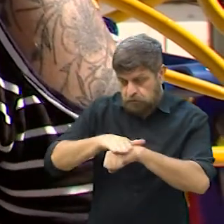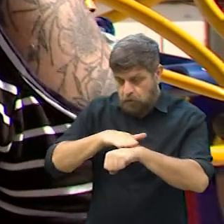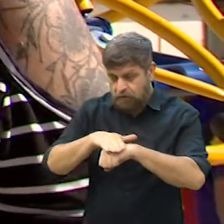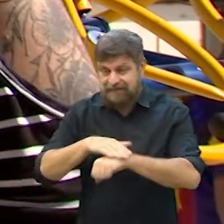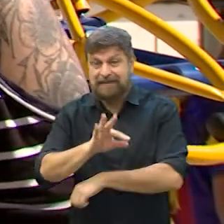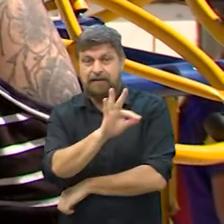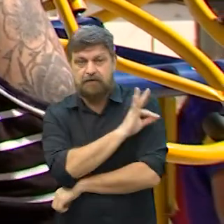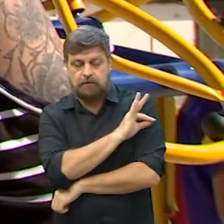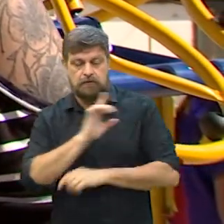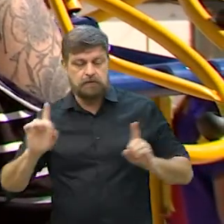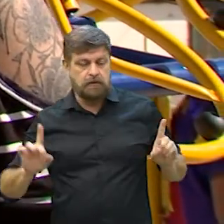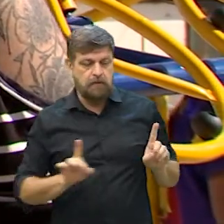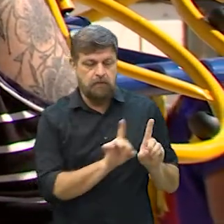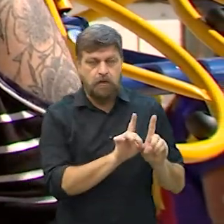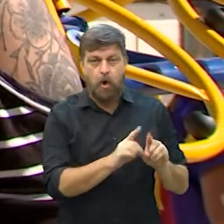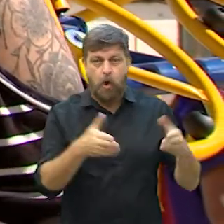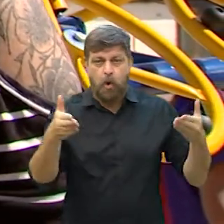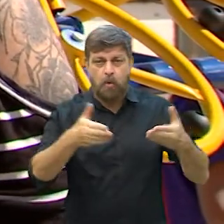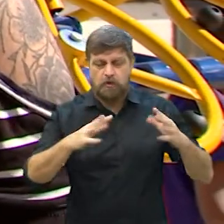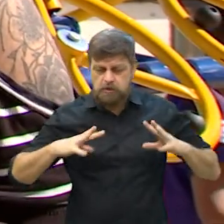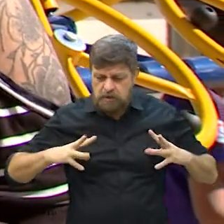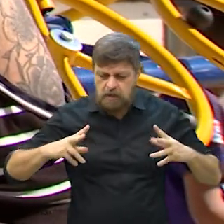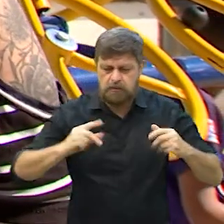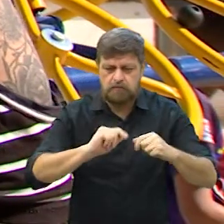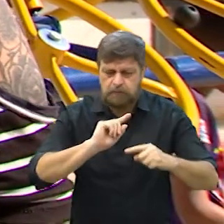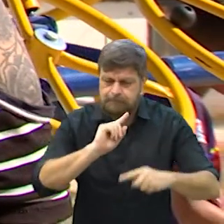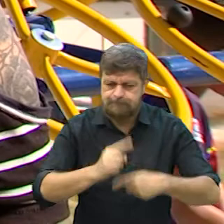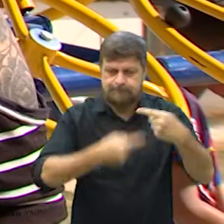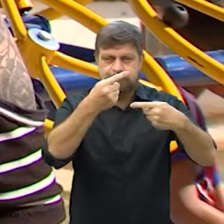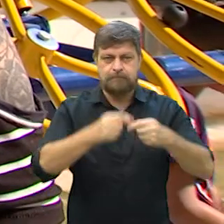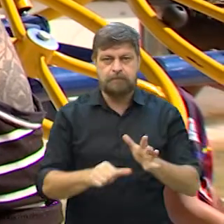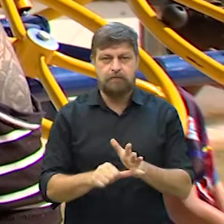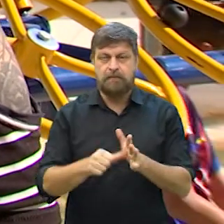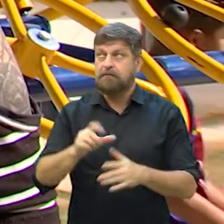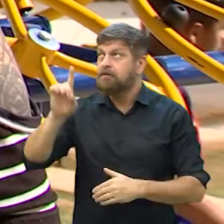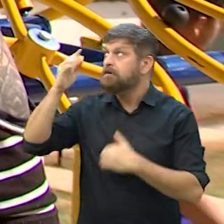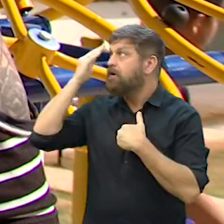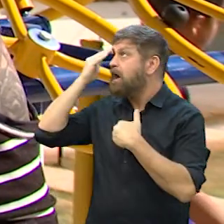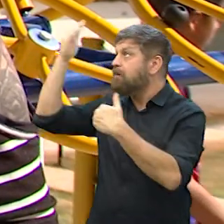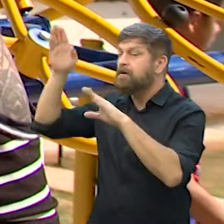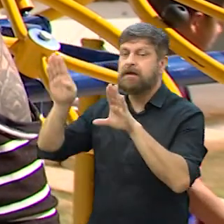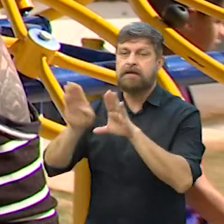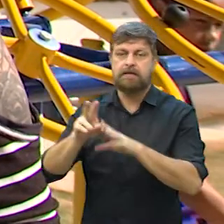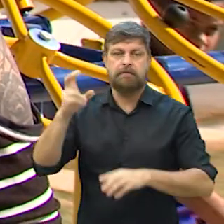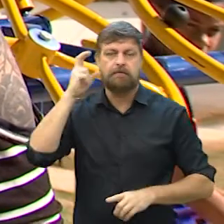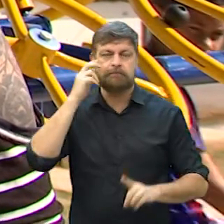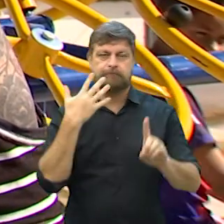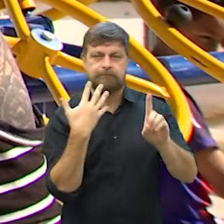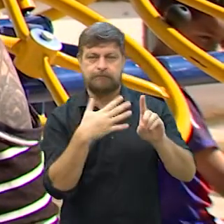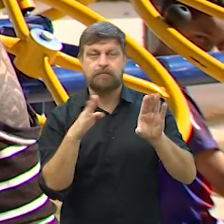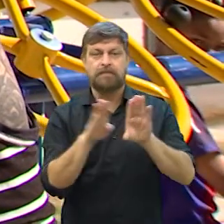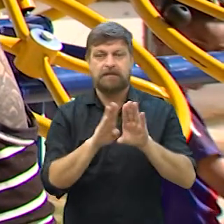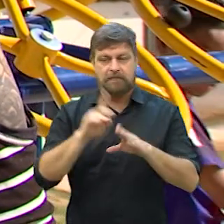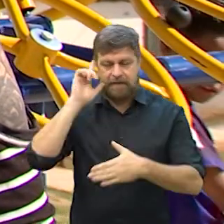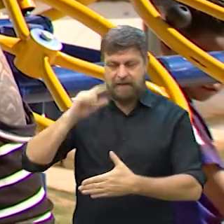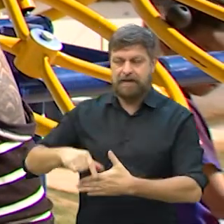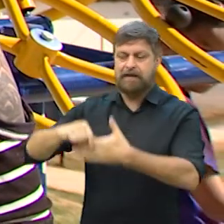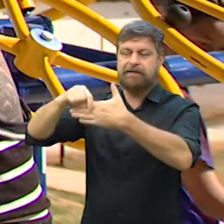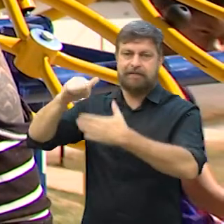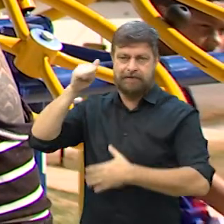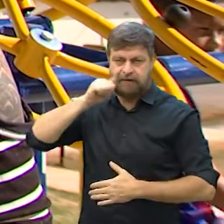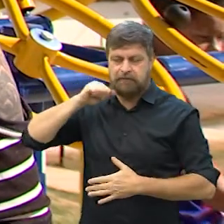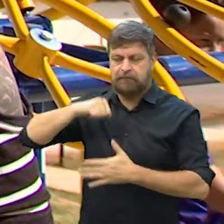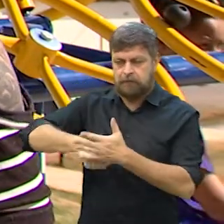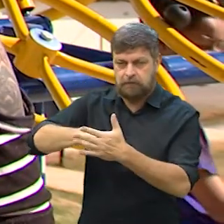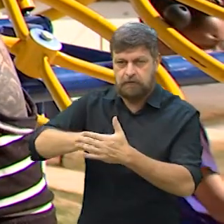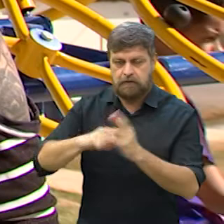a gente vai à procura dele na prefeitura E hoje tudo que tá acontecendo em primeiro lugar é a Deus E graças ao Carlinhos e